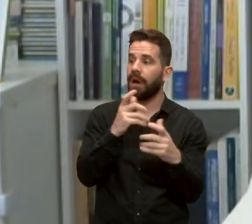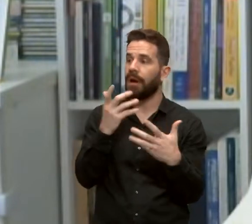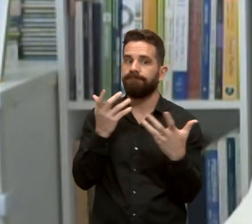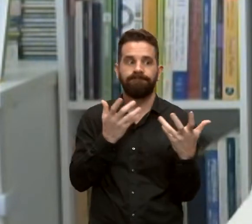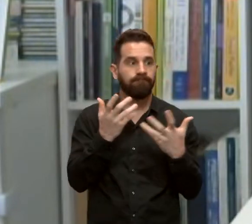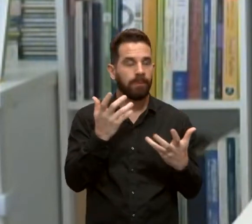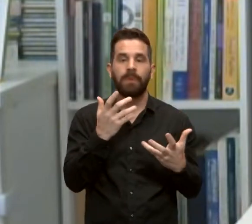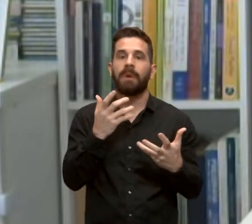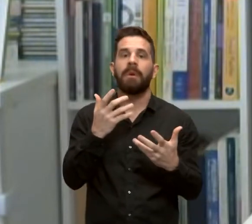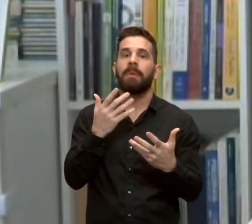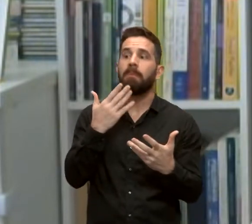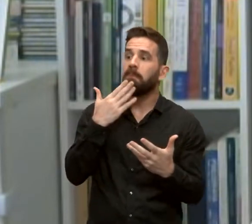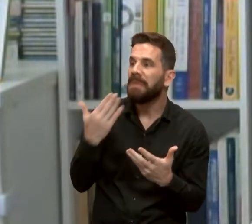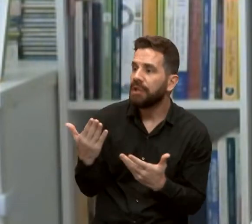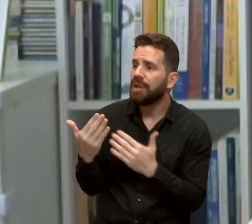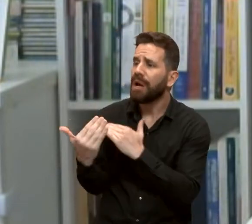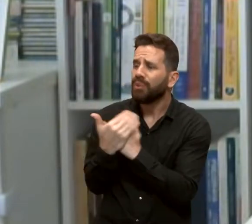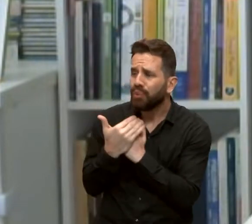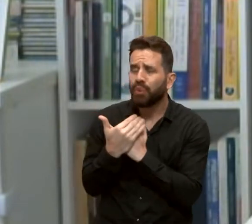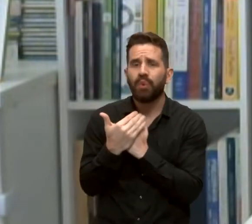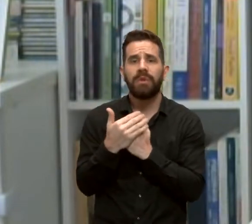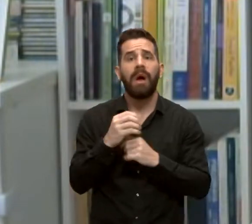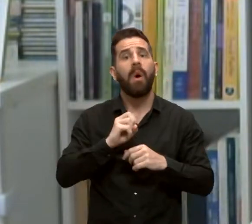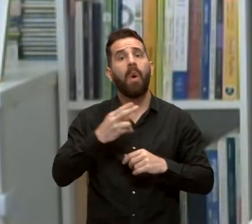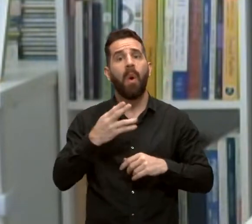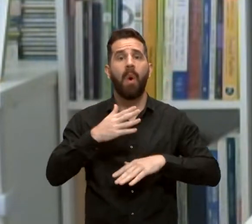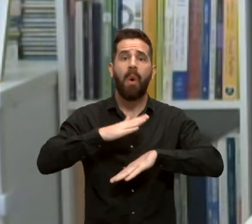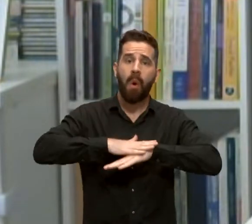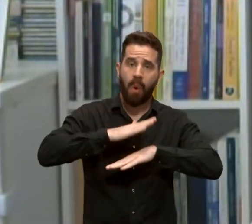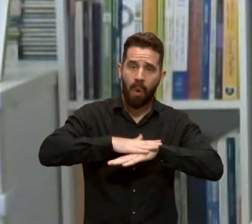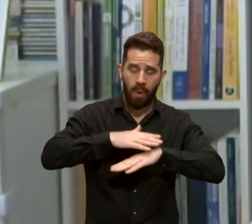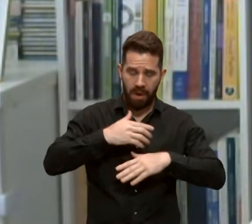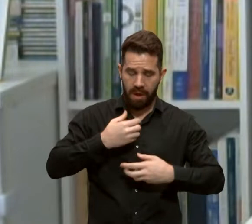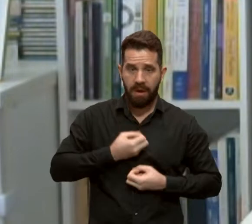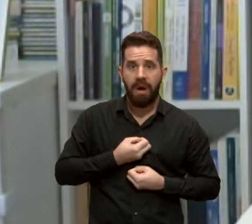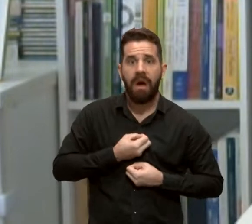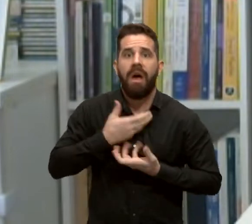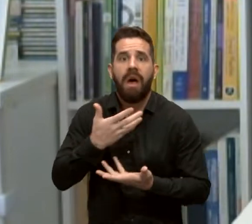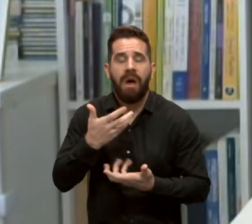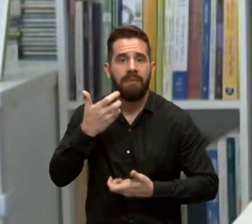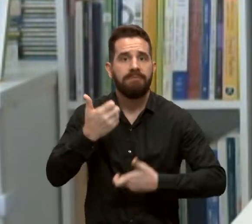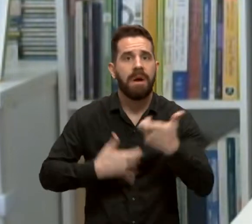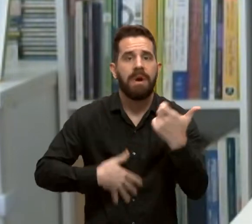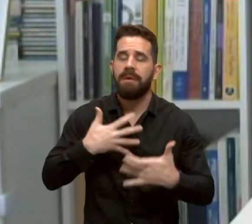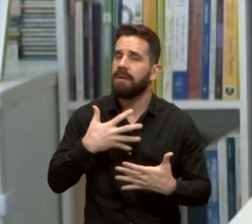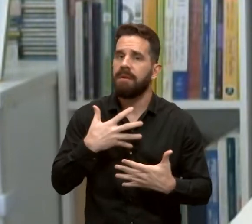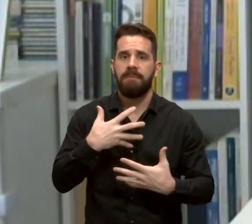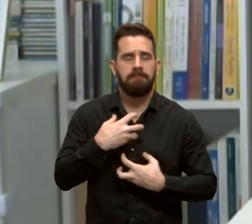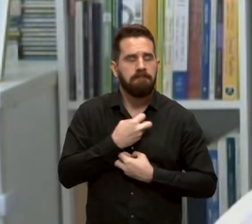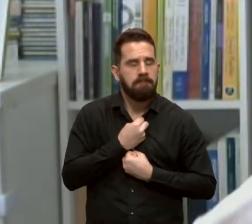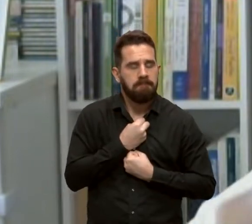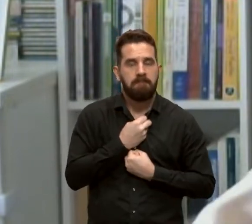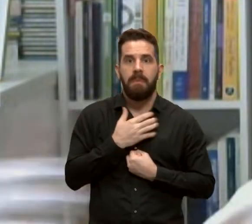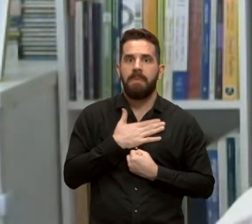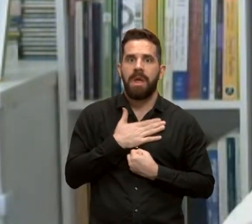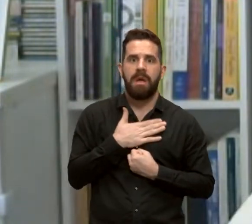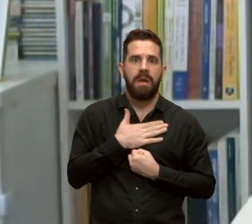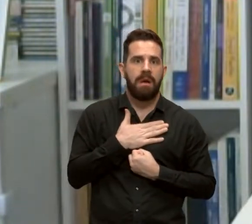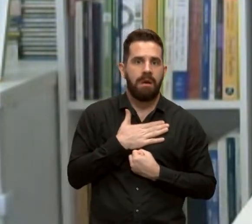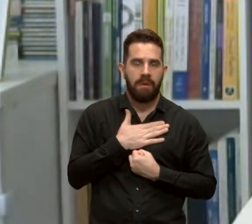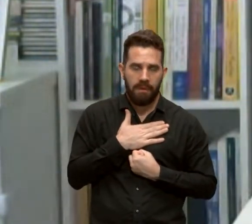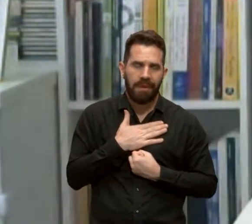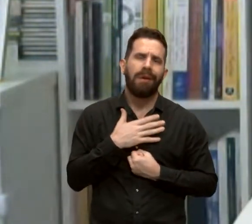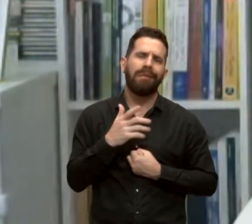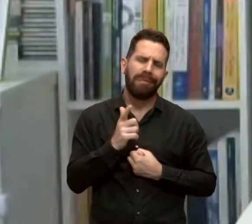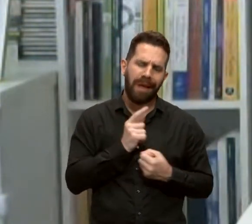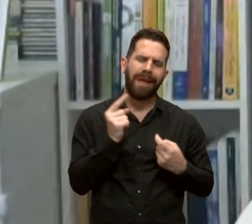falar do seu sofrimento também, de ir atrás, de procurar ajuda. Então, esses são diversos, nós encontramos diversos fatores de